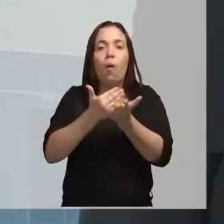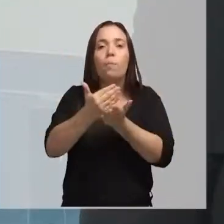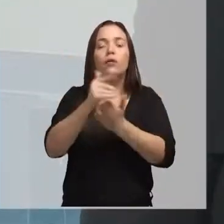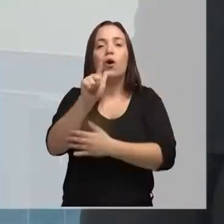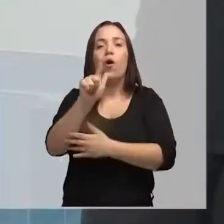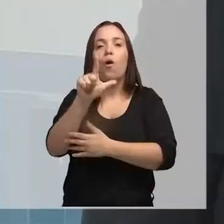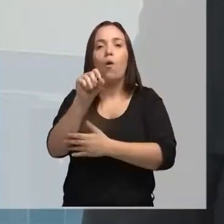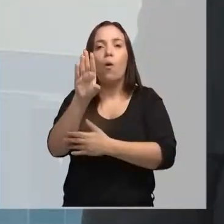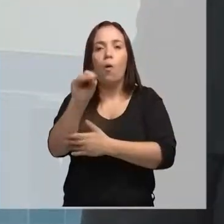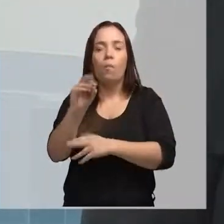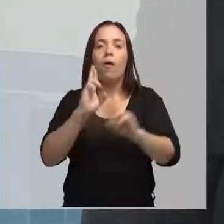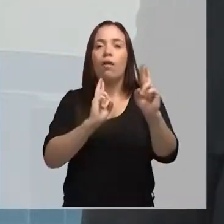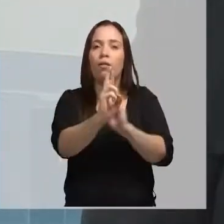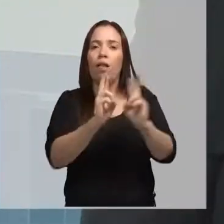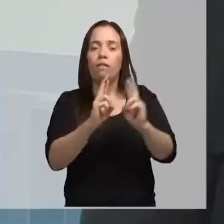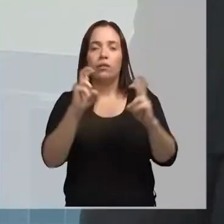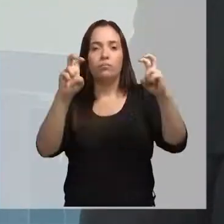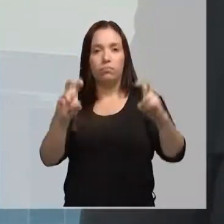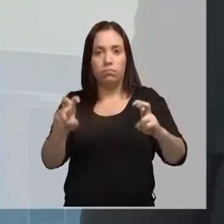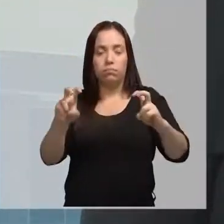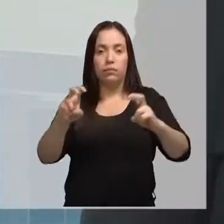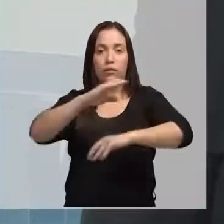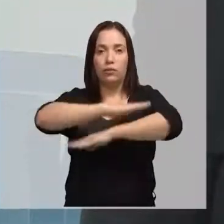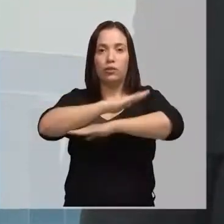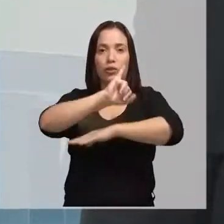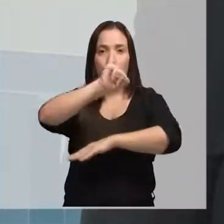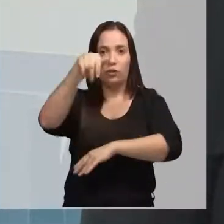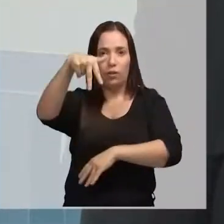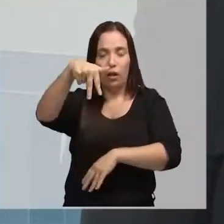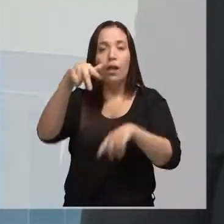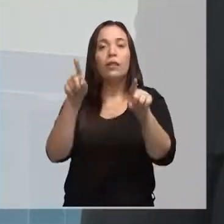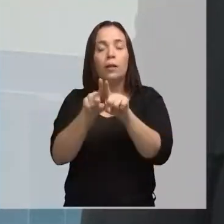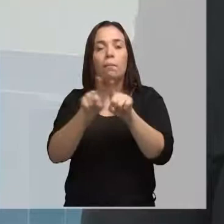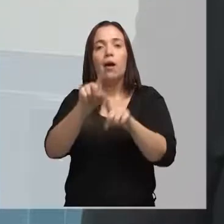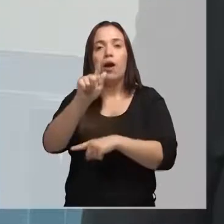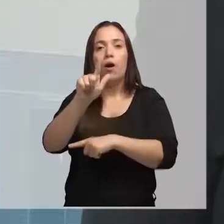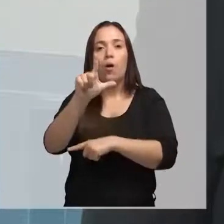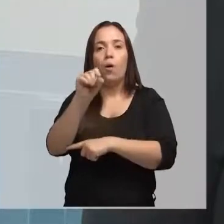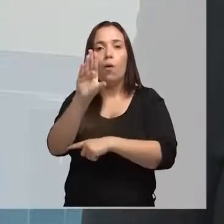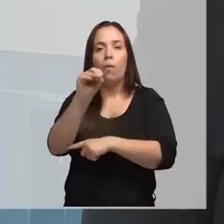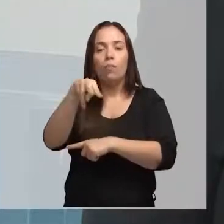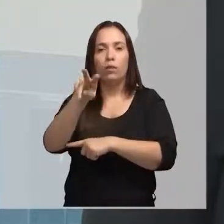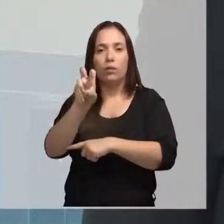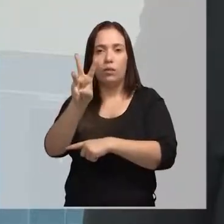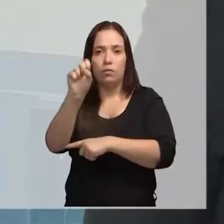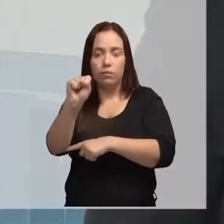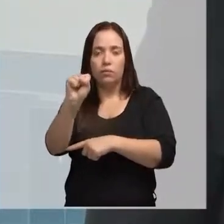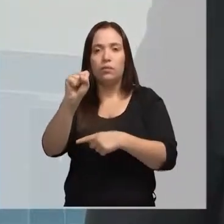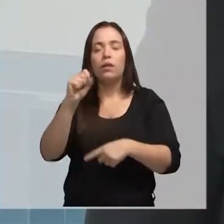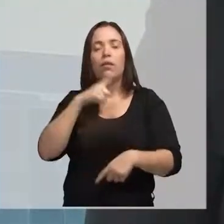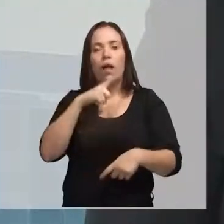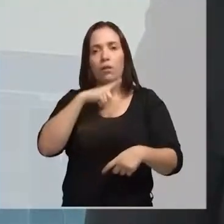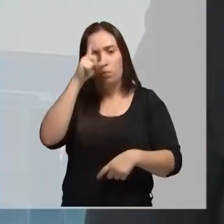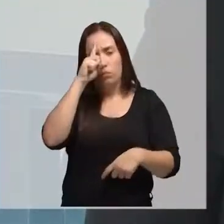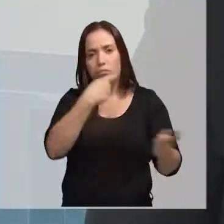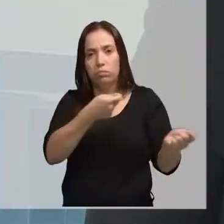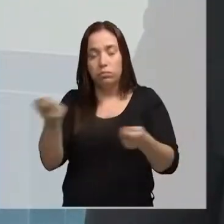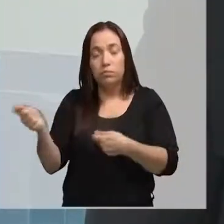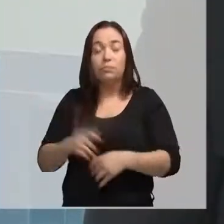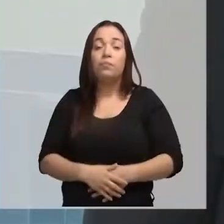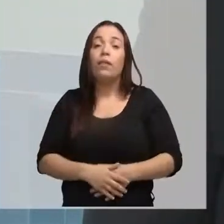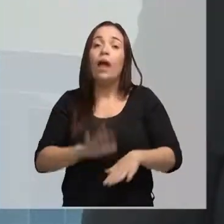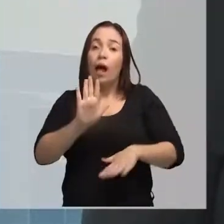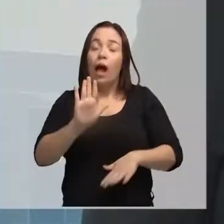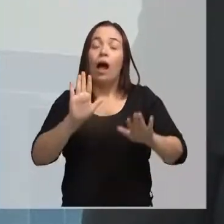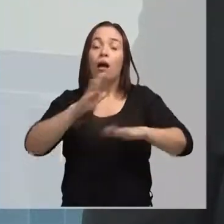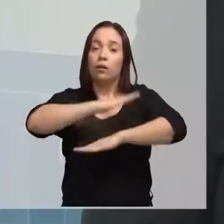no Jornal Nacional dessa semana e também na Globo News, entrevistas diárias. No Jornal Nacional, que é o jornal de maior audiência do